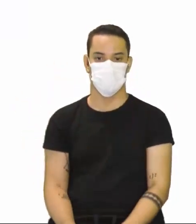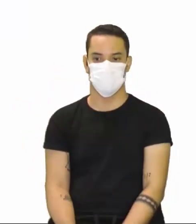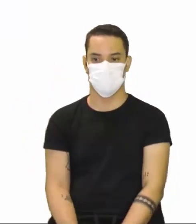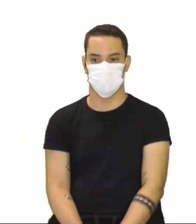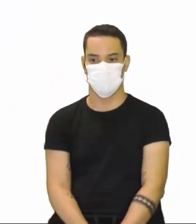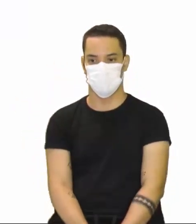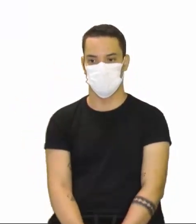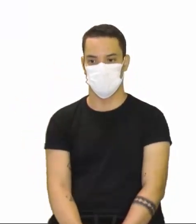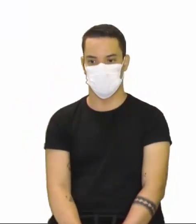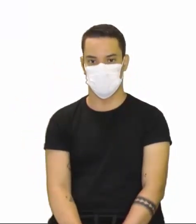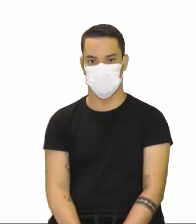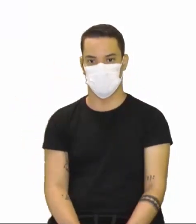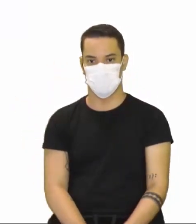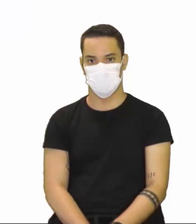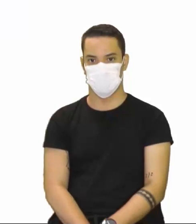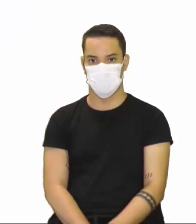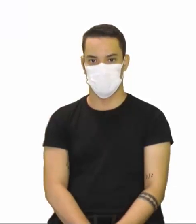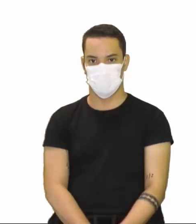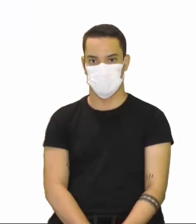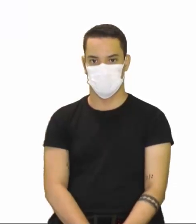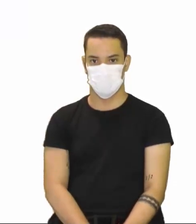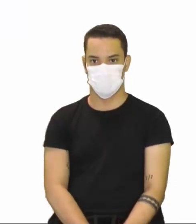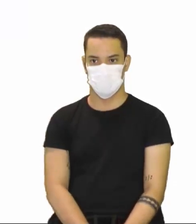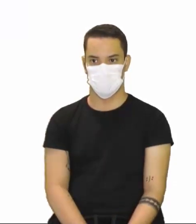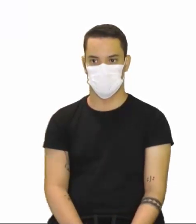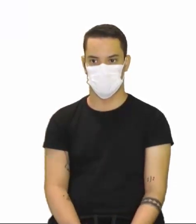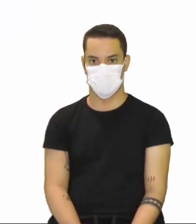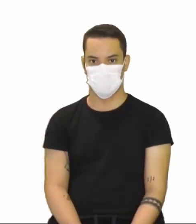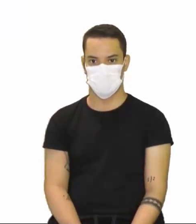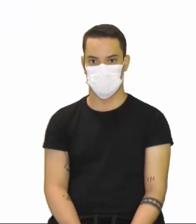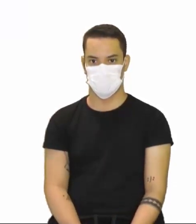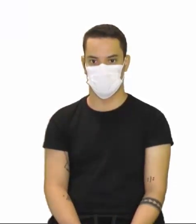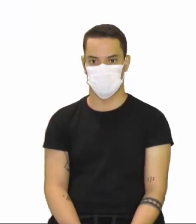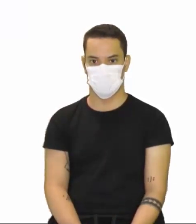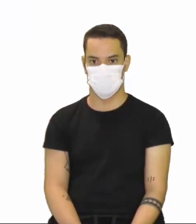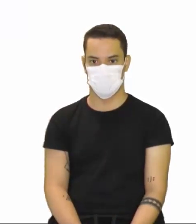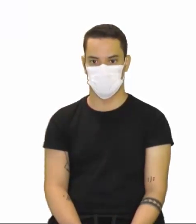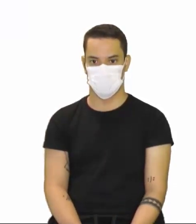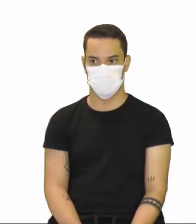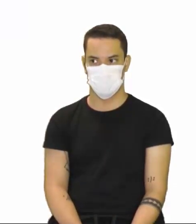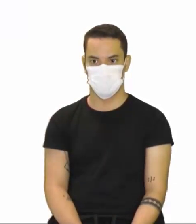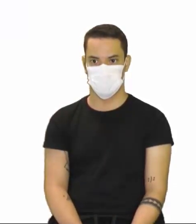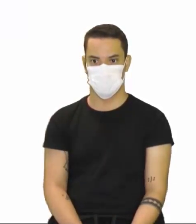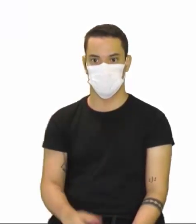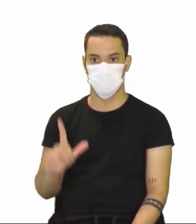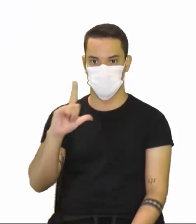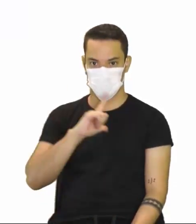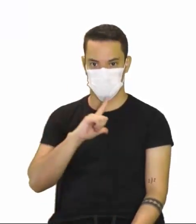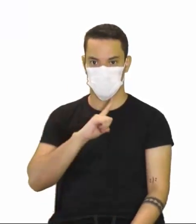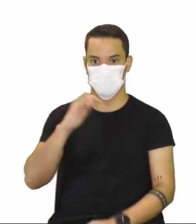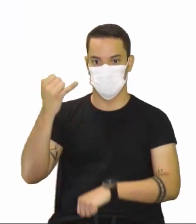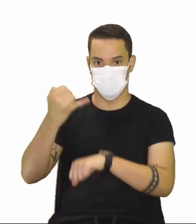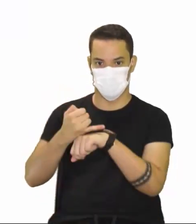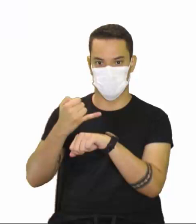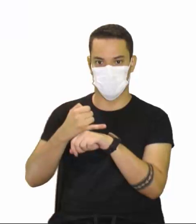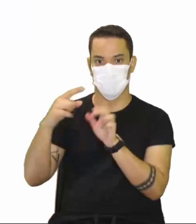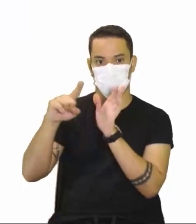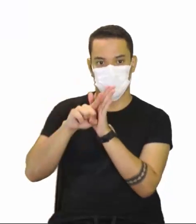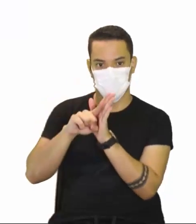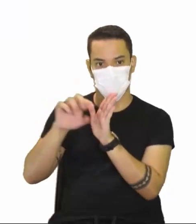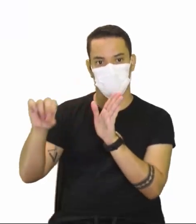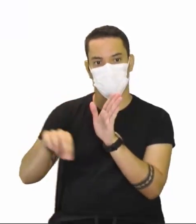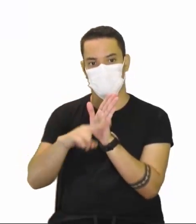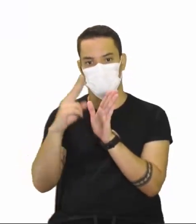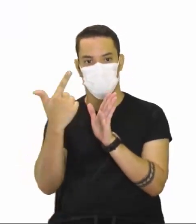os que têm alta eletronegatividade, eles formam íons negativos, também gerando